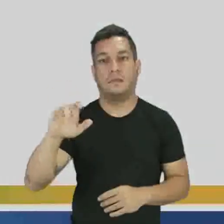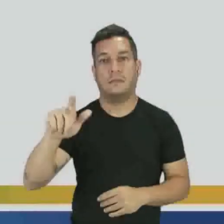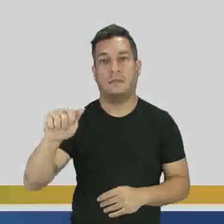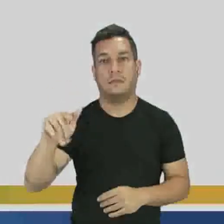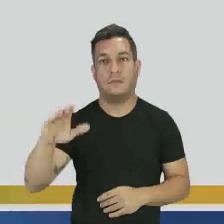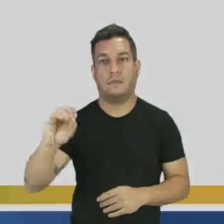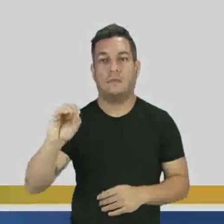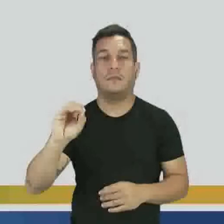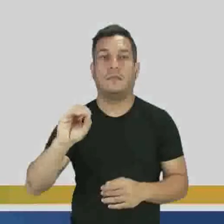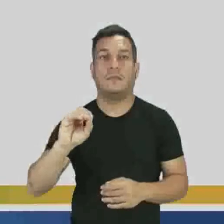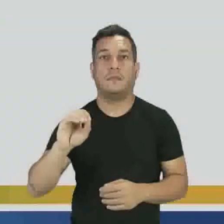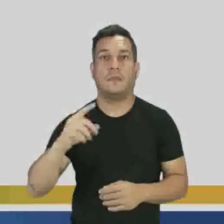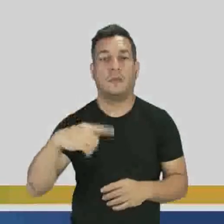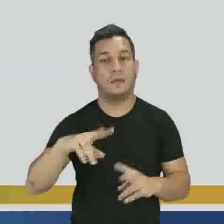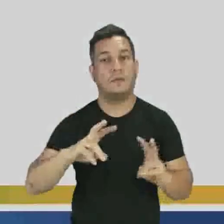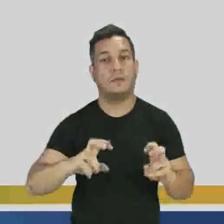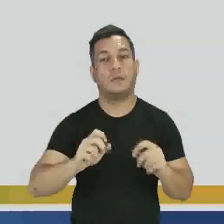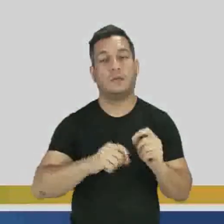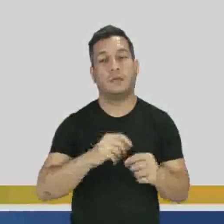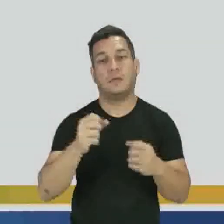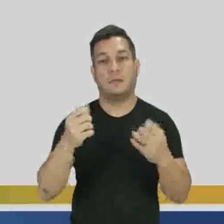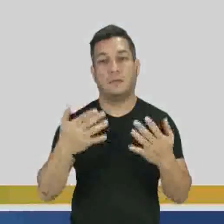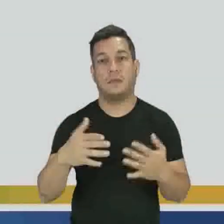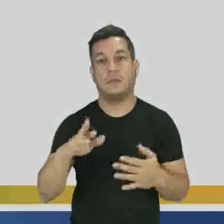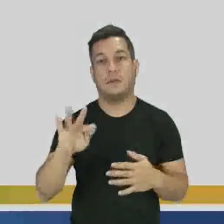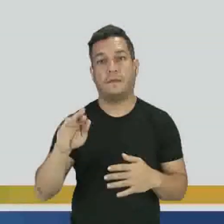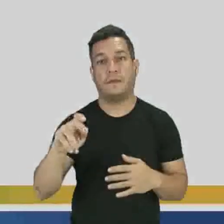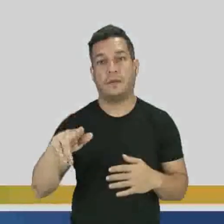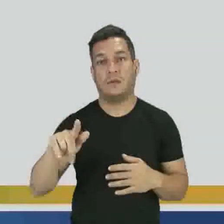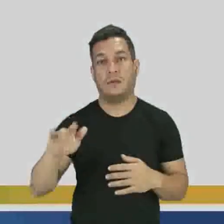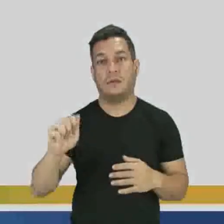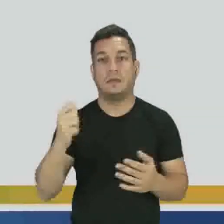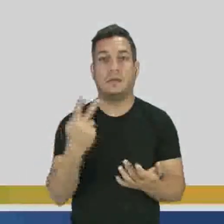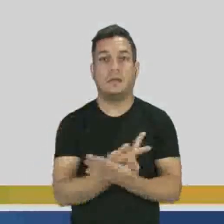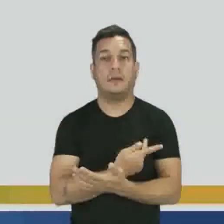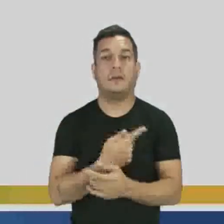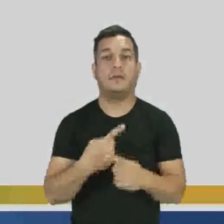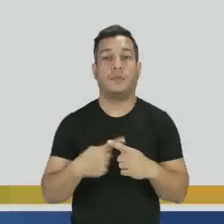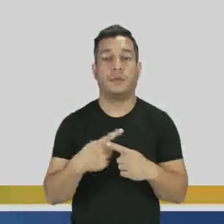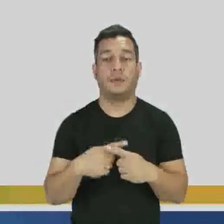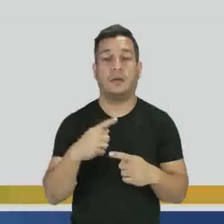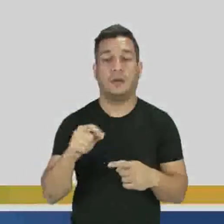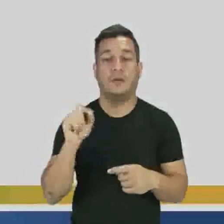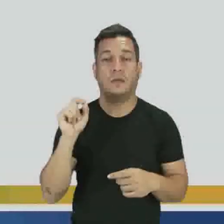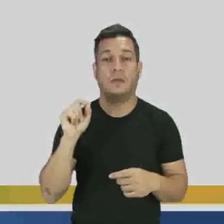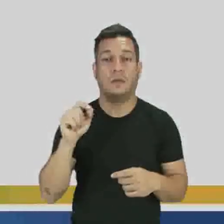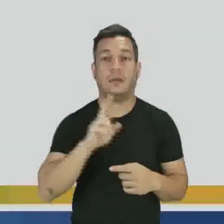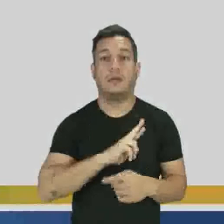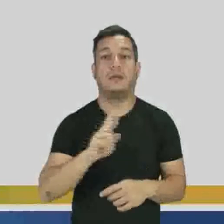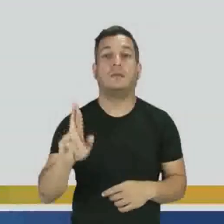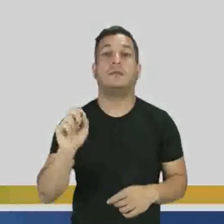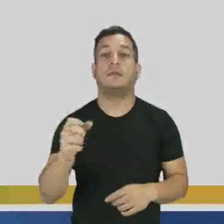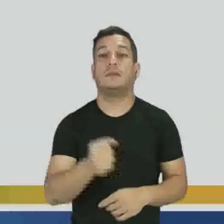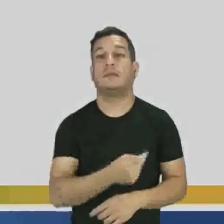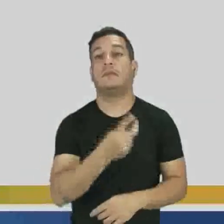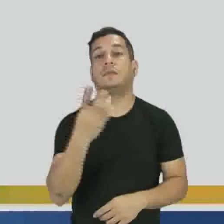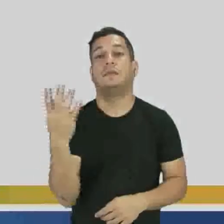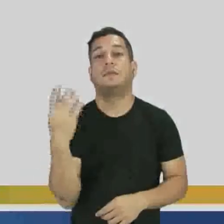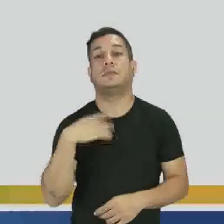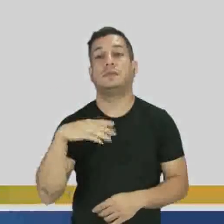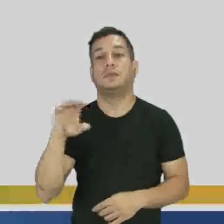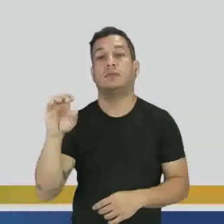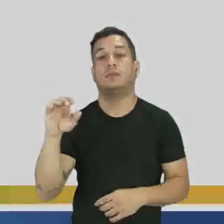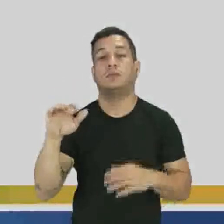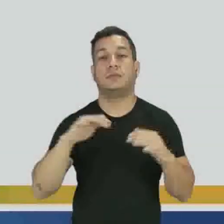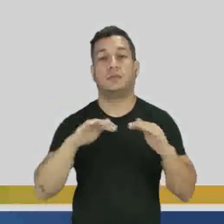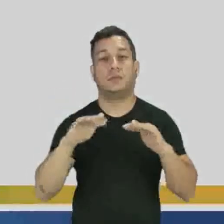oscilação. Perceba que a definição de frequência está errada, porque a frequência Na verdade, ela representa a quantidade de